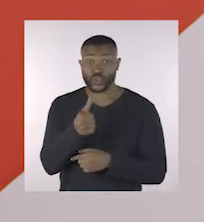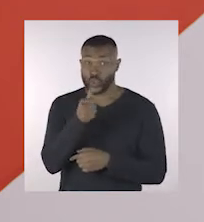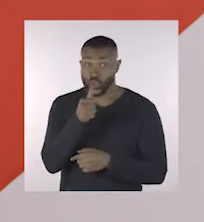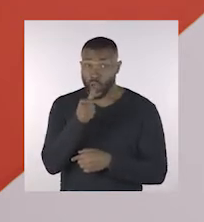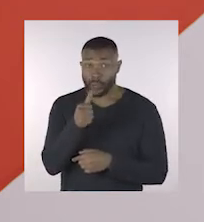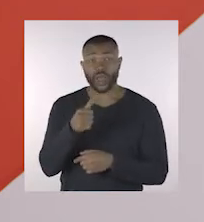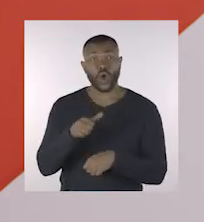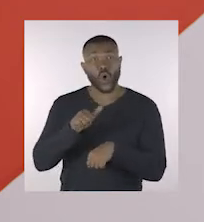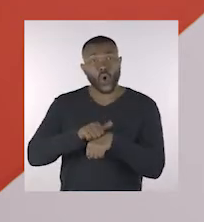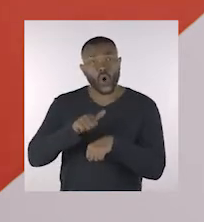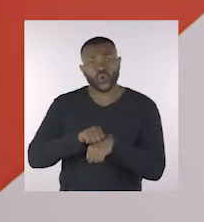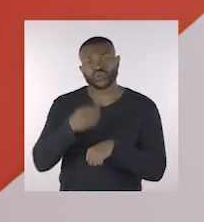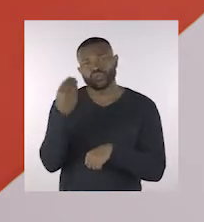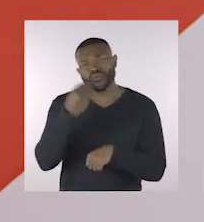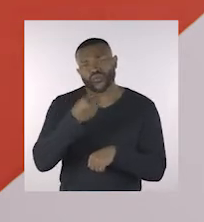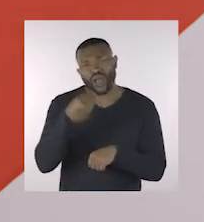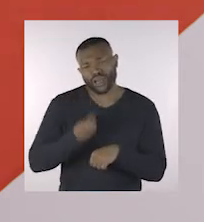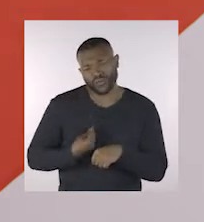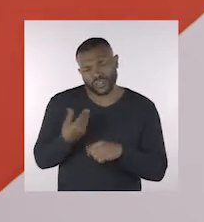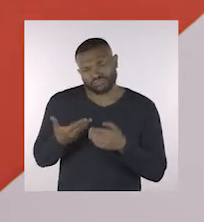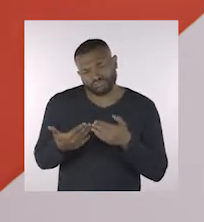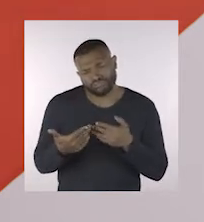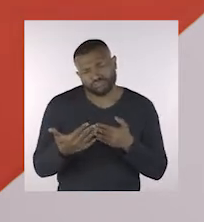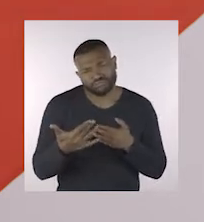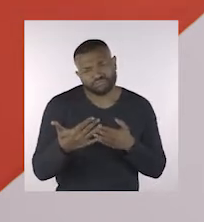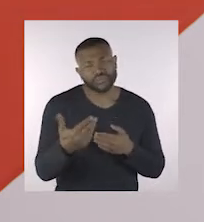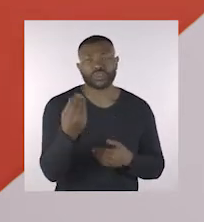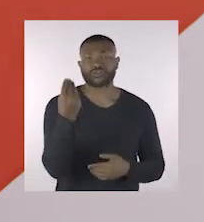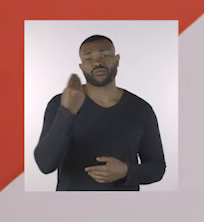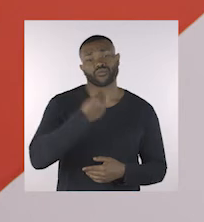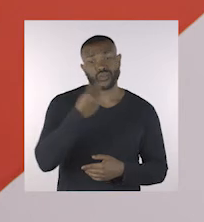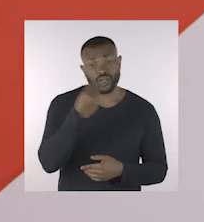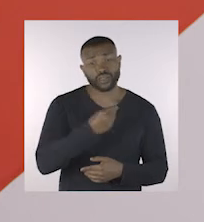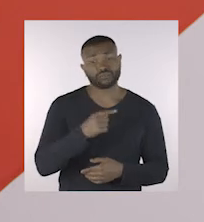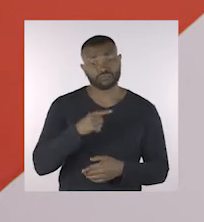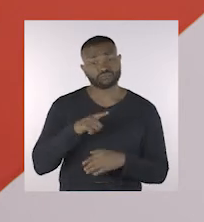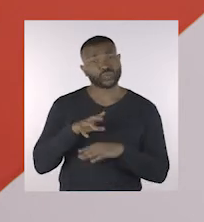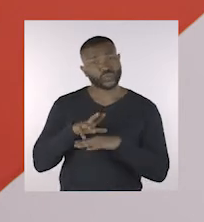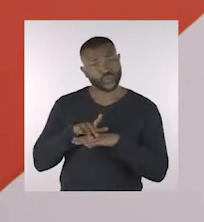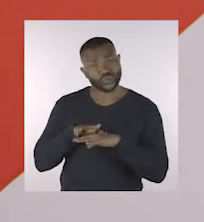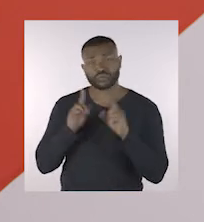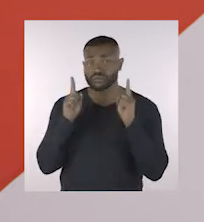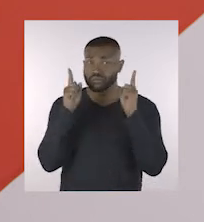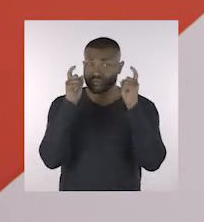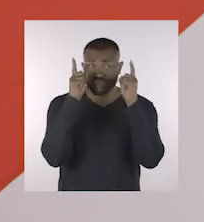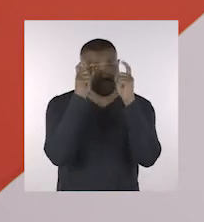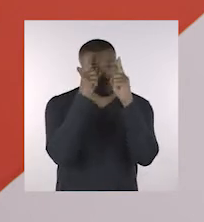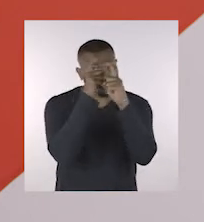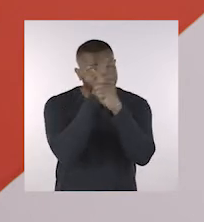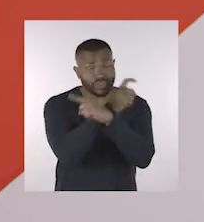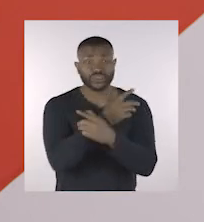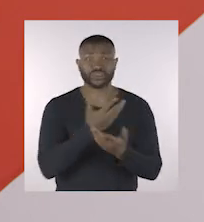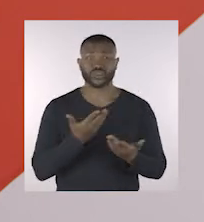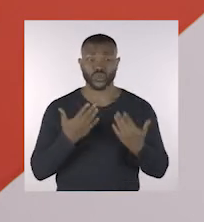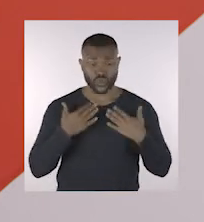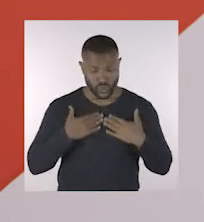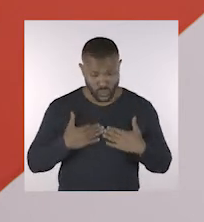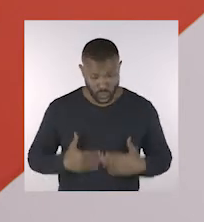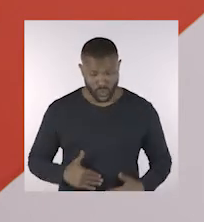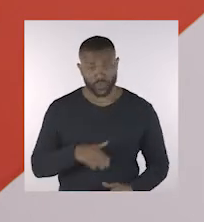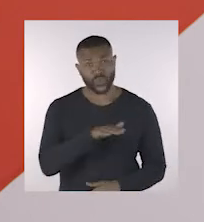os ossos ficam enfraquecidos não recupera fica para o resto da vida esta essa essa anomalia essa dificuldade